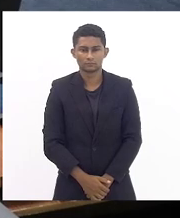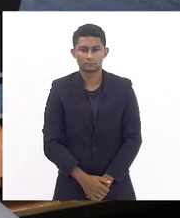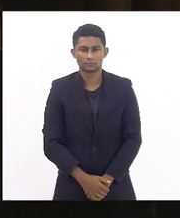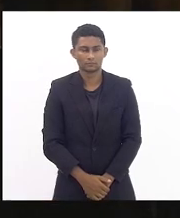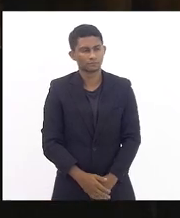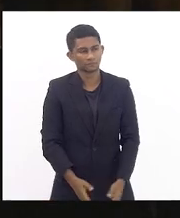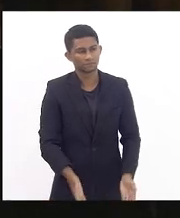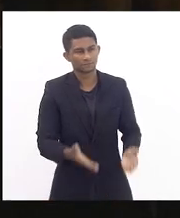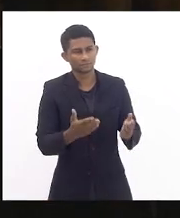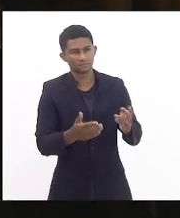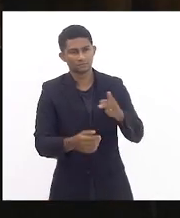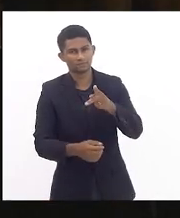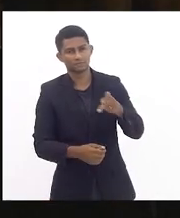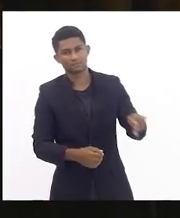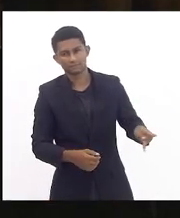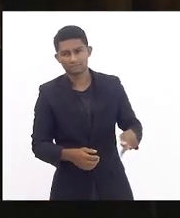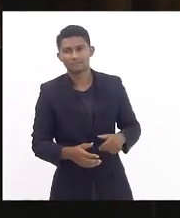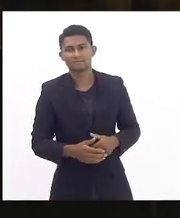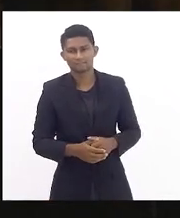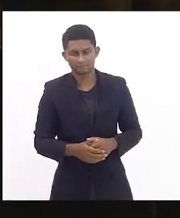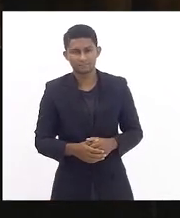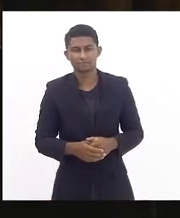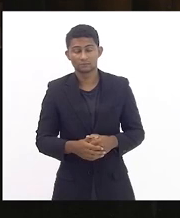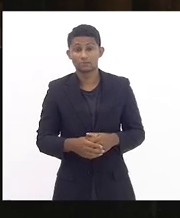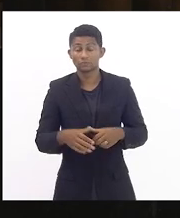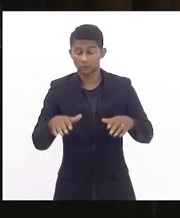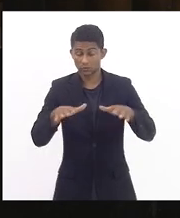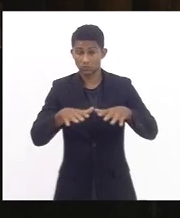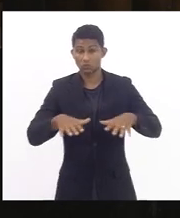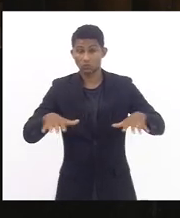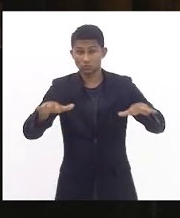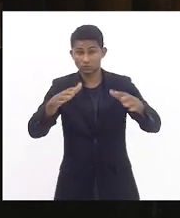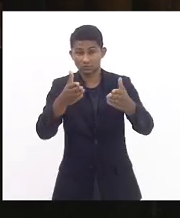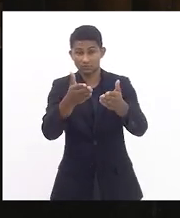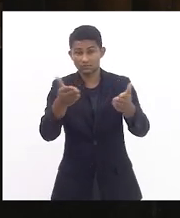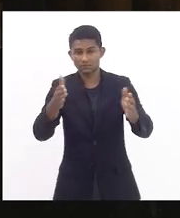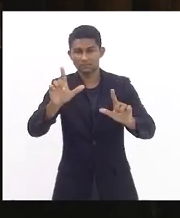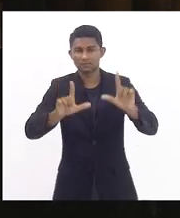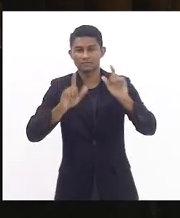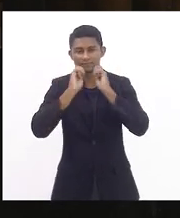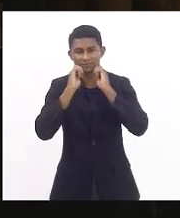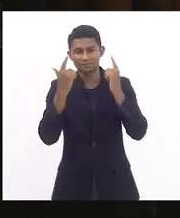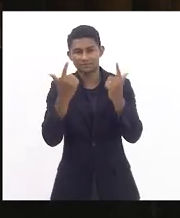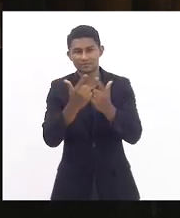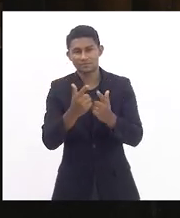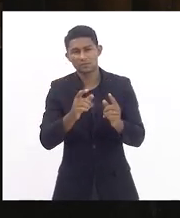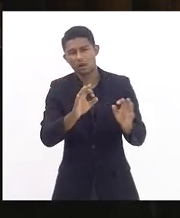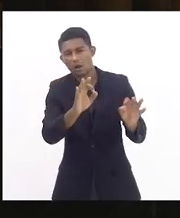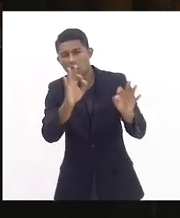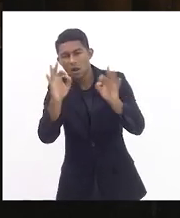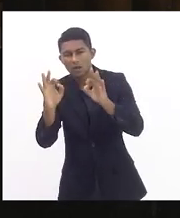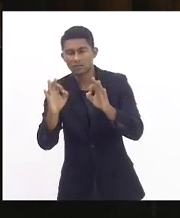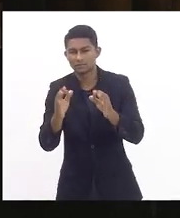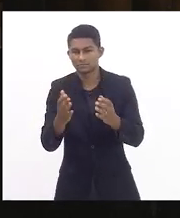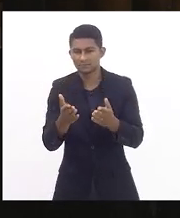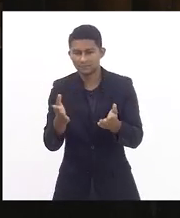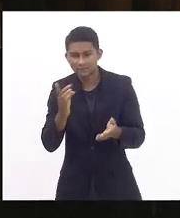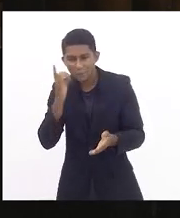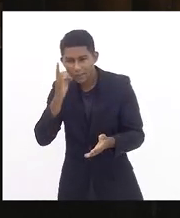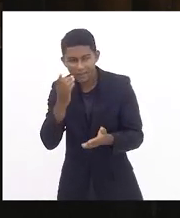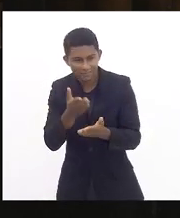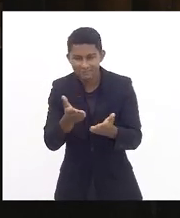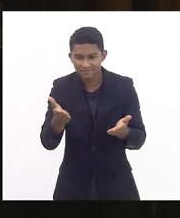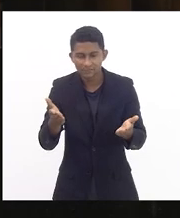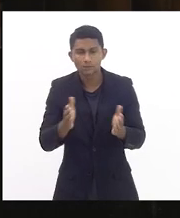Senhora presidente, senhora a todos que nos acompanham pela TV Aler, senhores parlamentares. Senhora presidente, eu